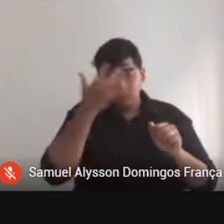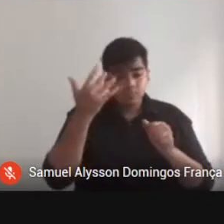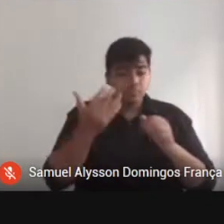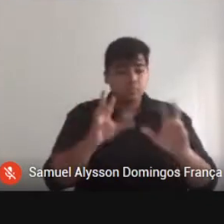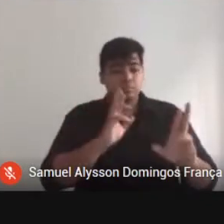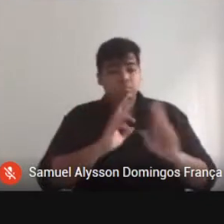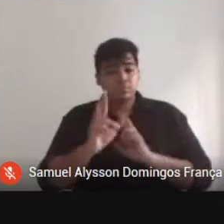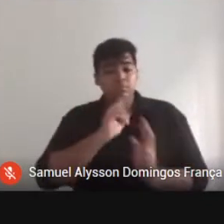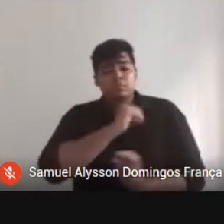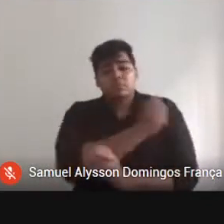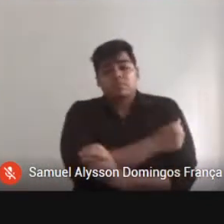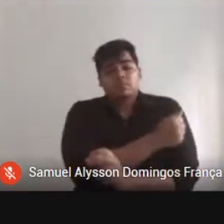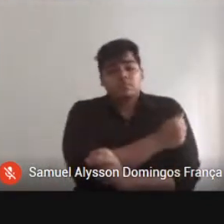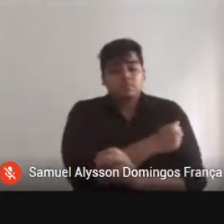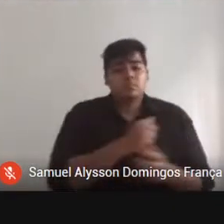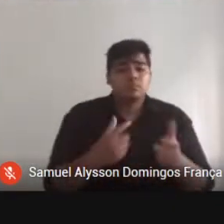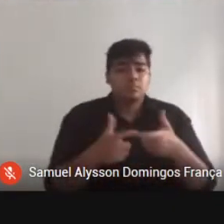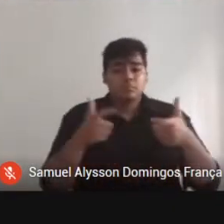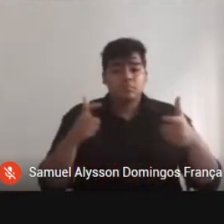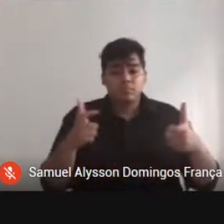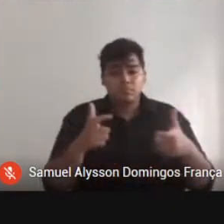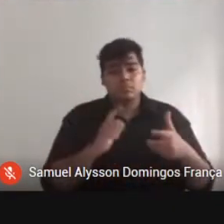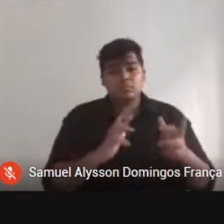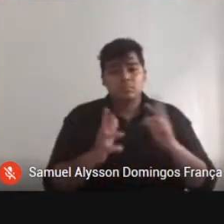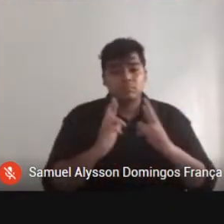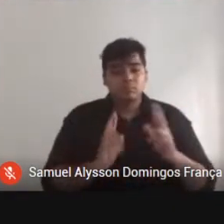interagindo com a ferramenta.